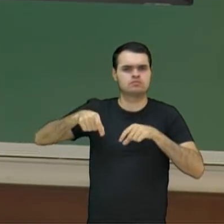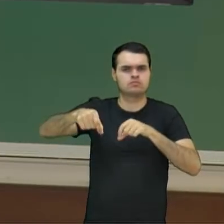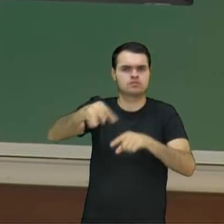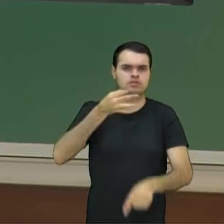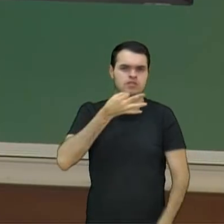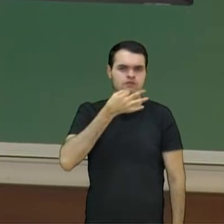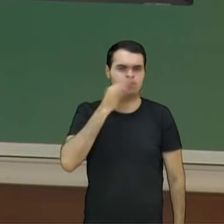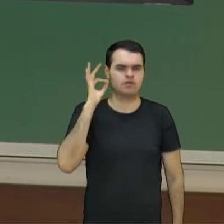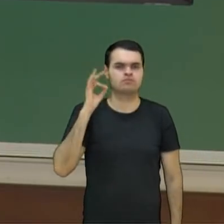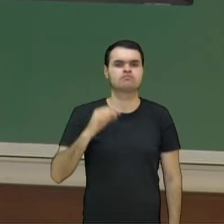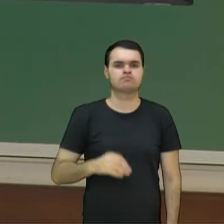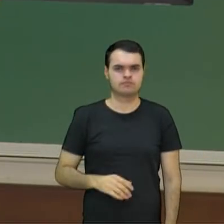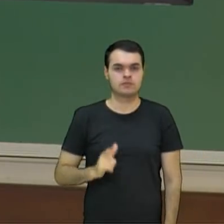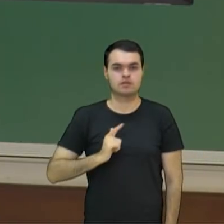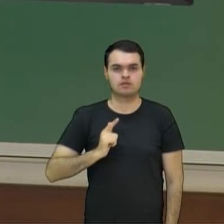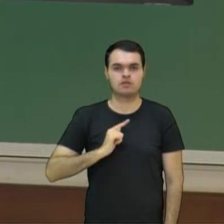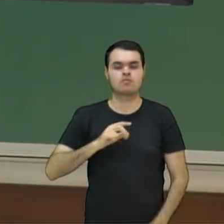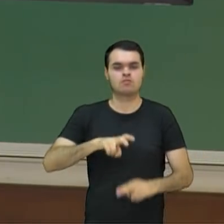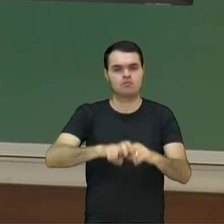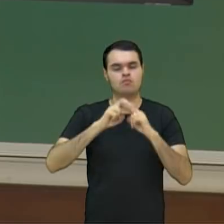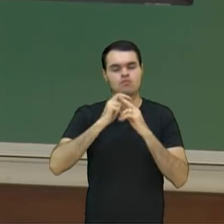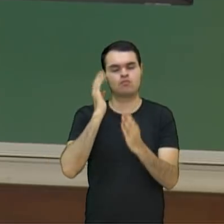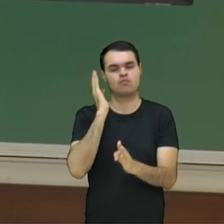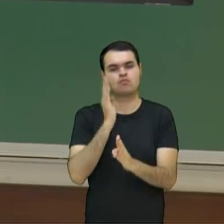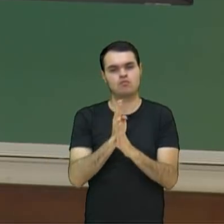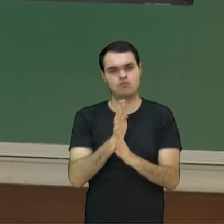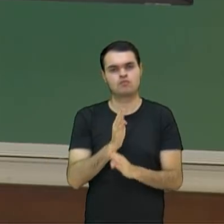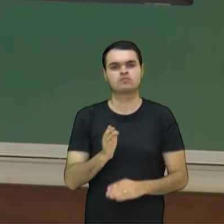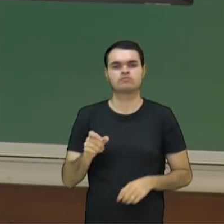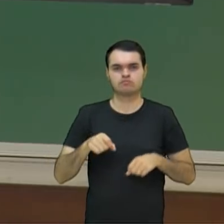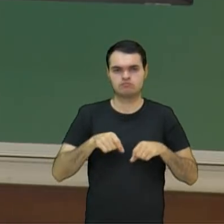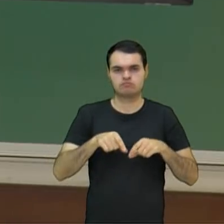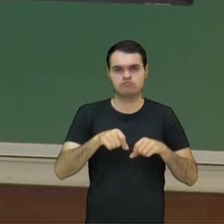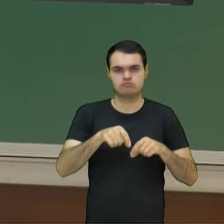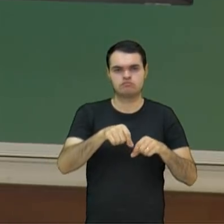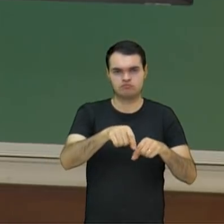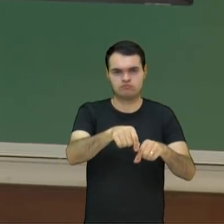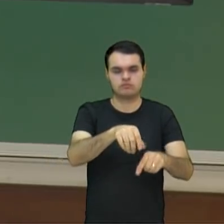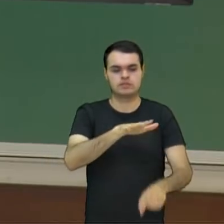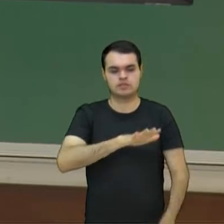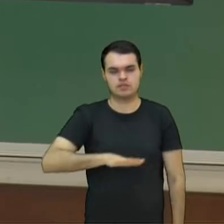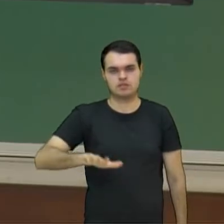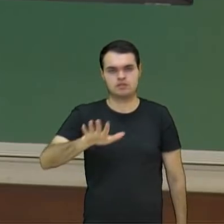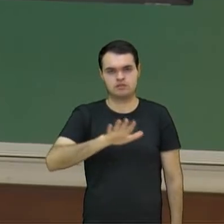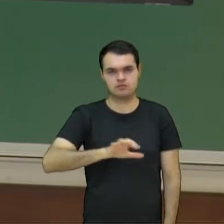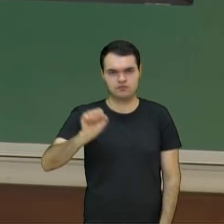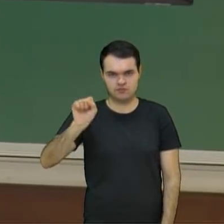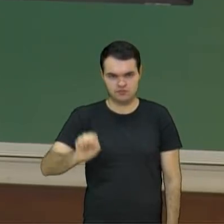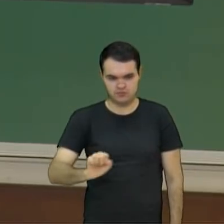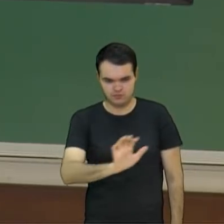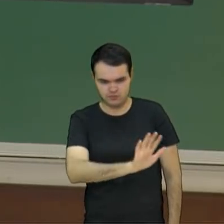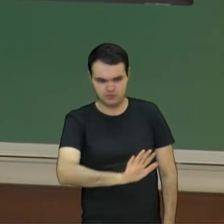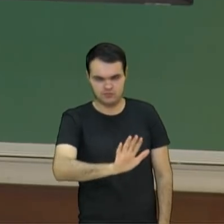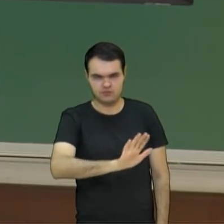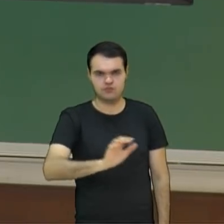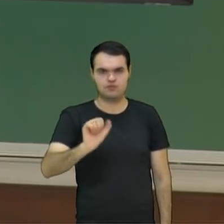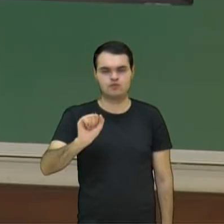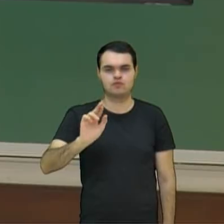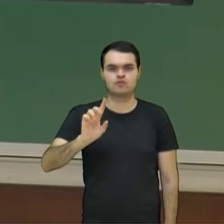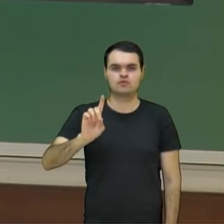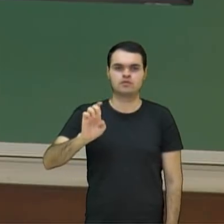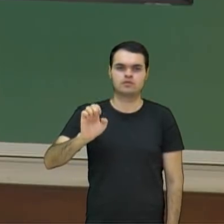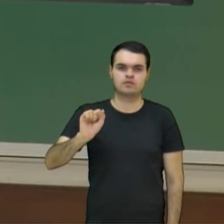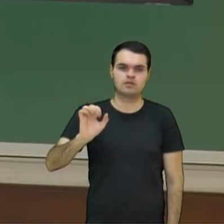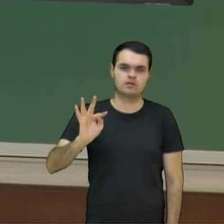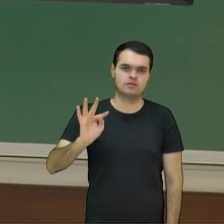ali, deve-se a essa influência ali do cultivo do café na região Sudeste, né? E aí o que era próximo ali também